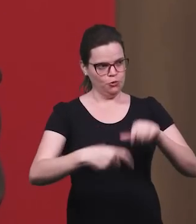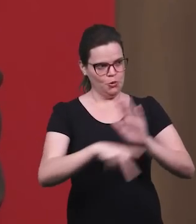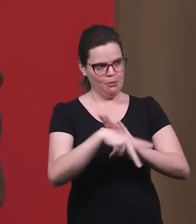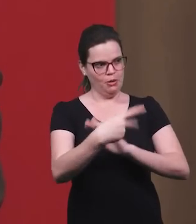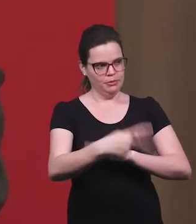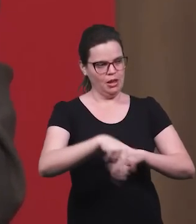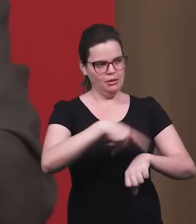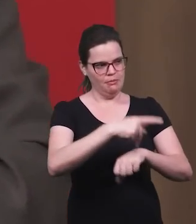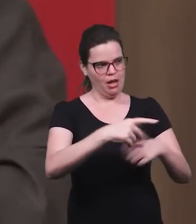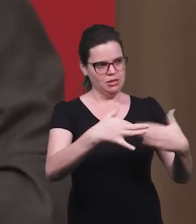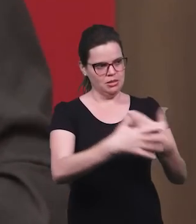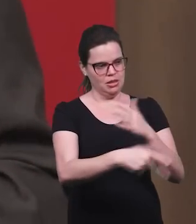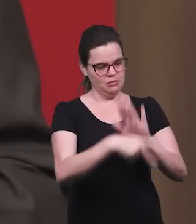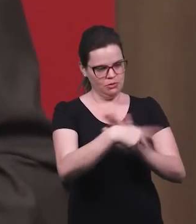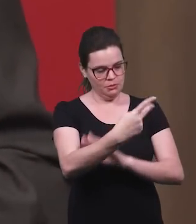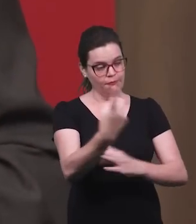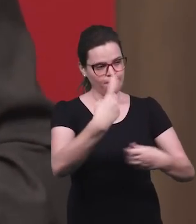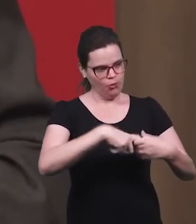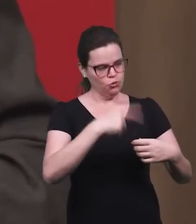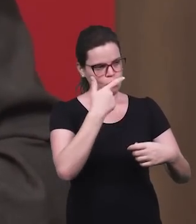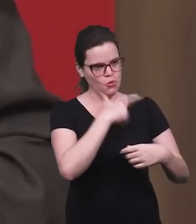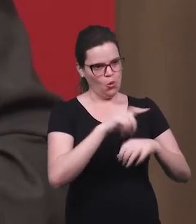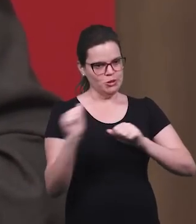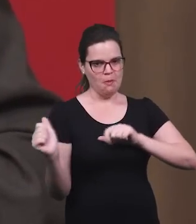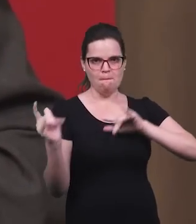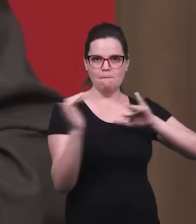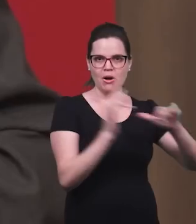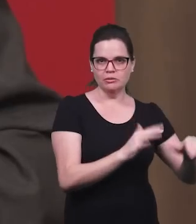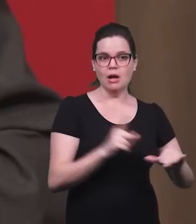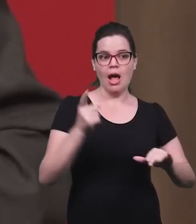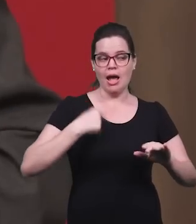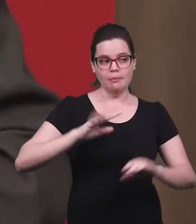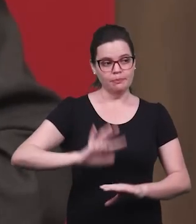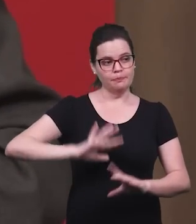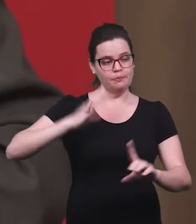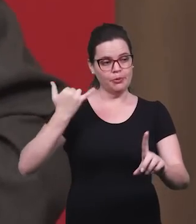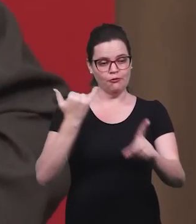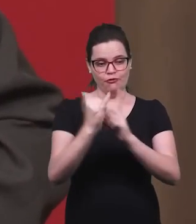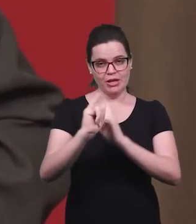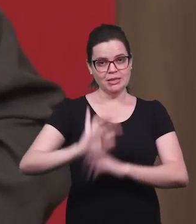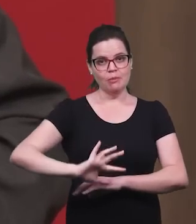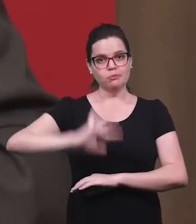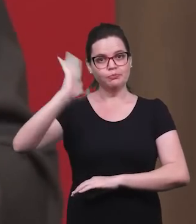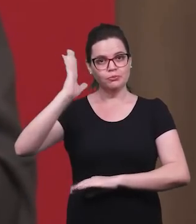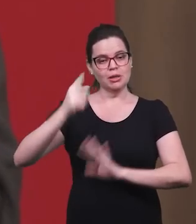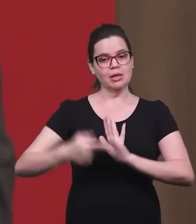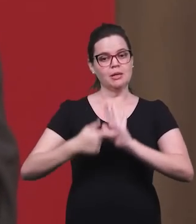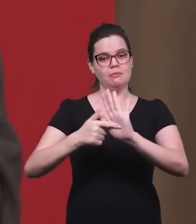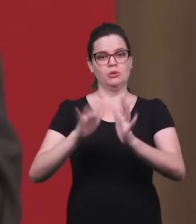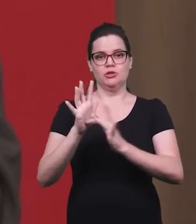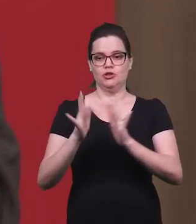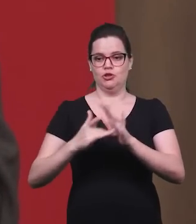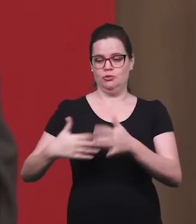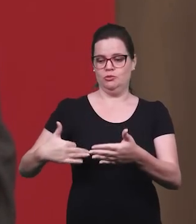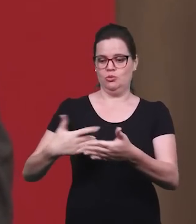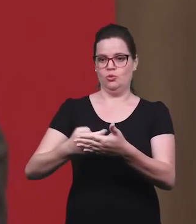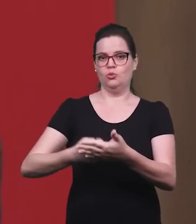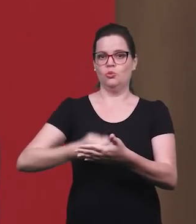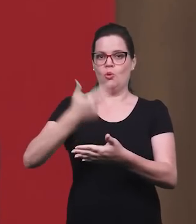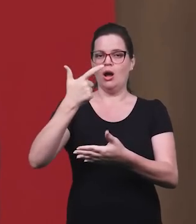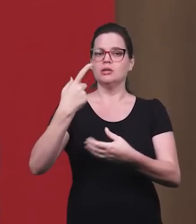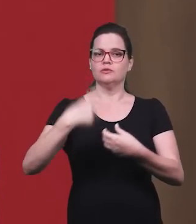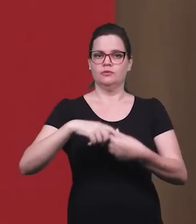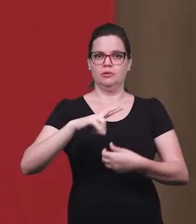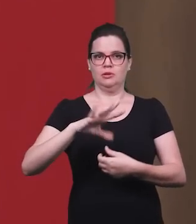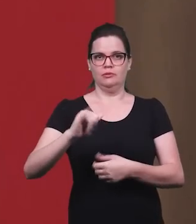sinal bíblico de que a volta do Senhor Jesus se aproxima. Então, a partir dali, desta